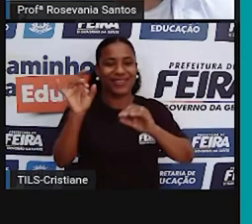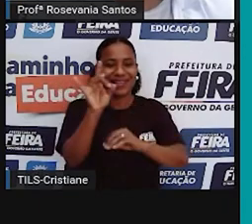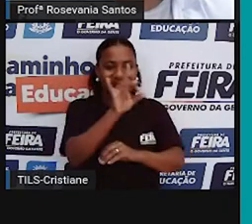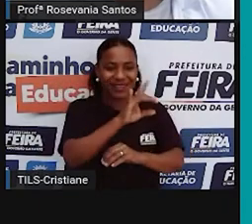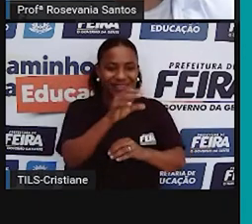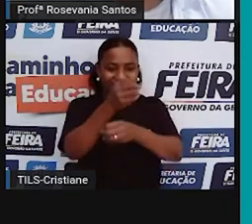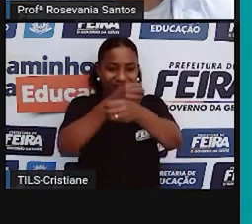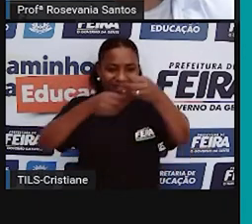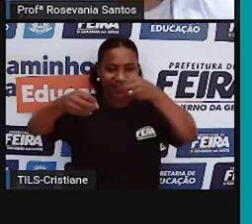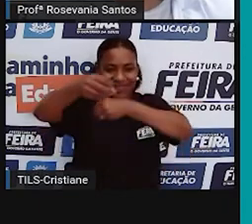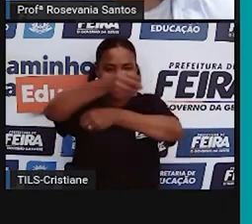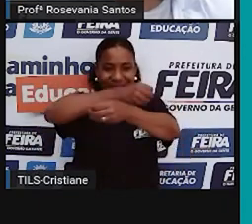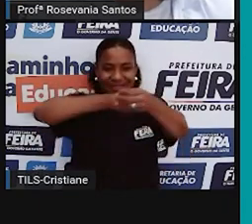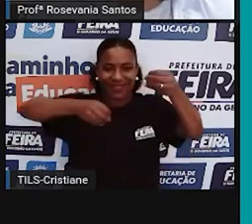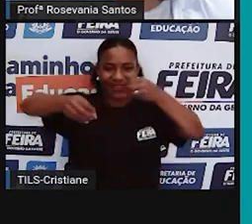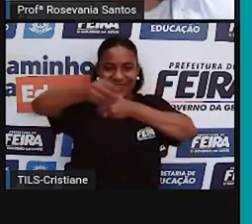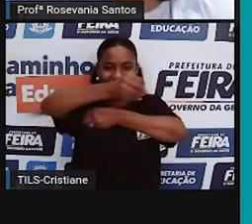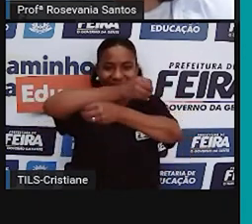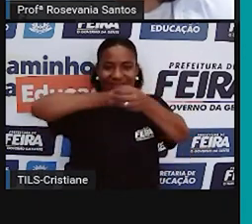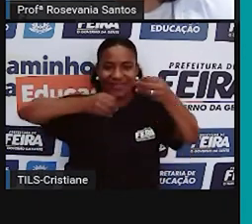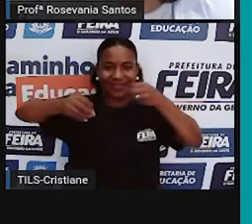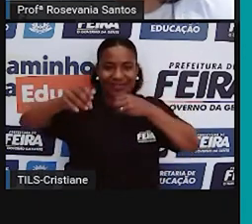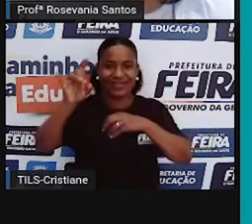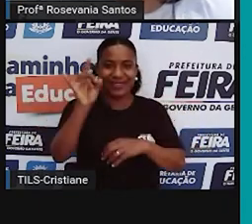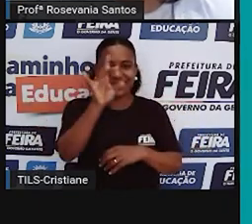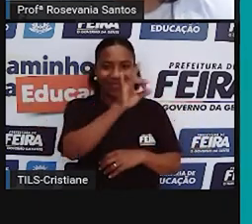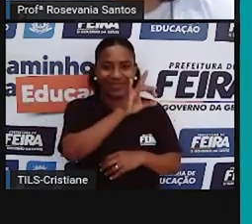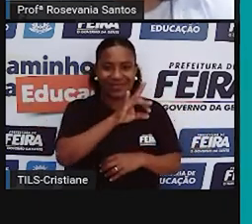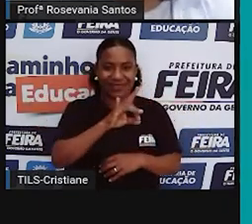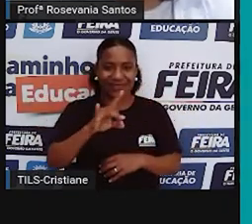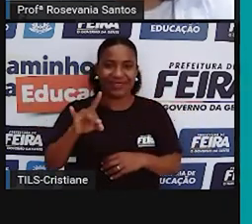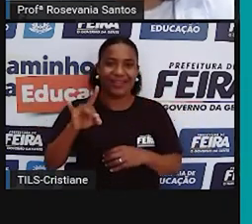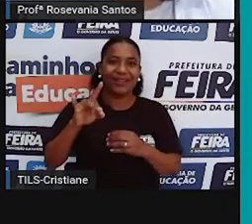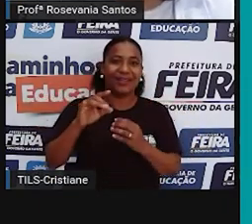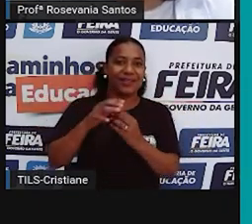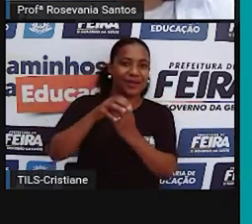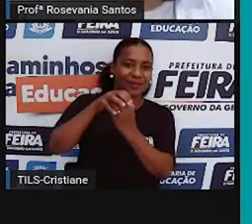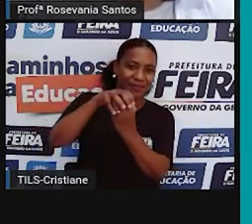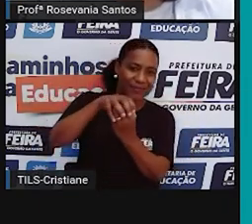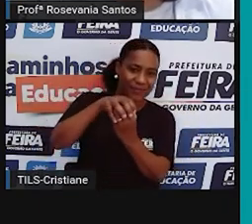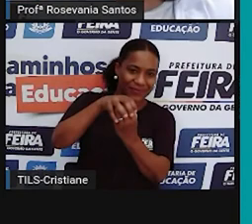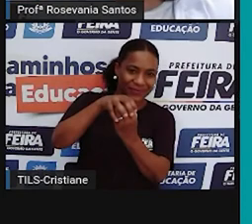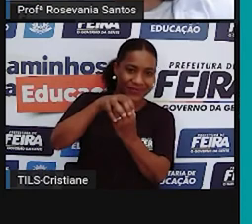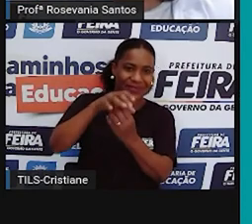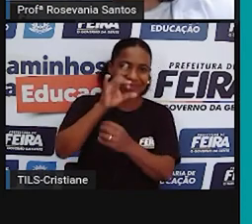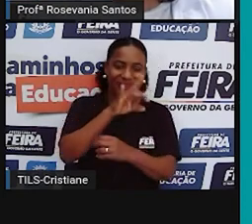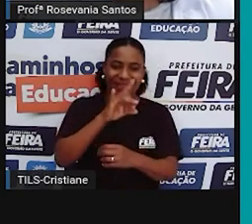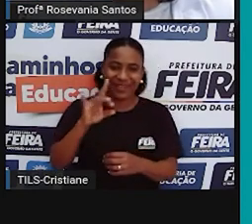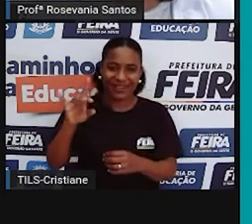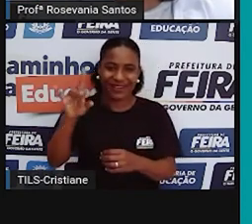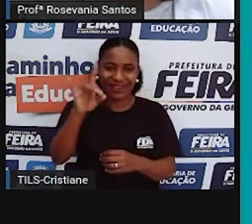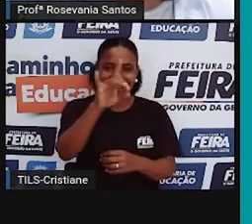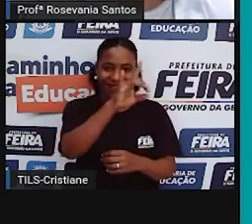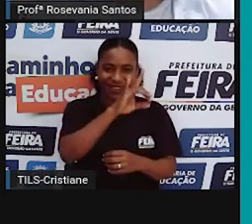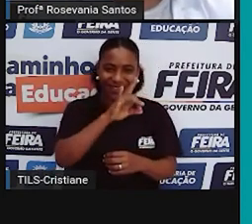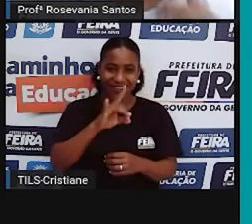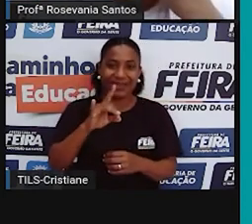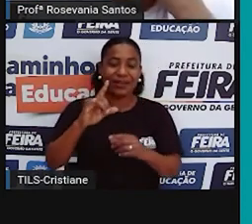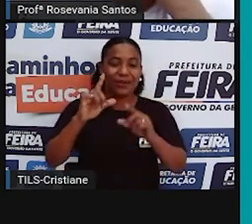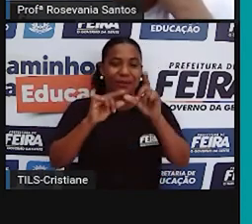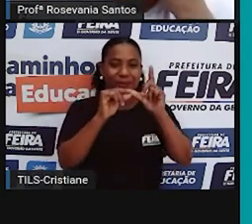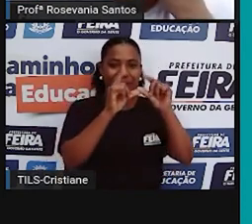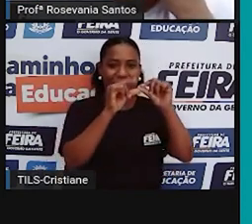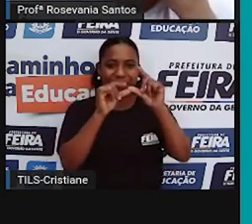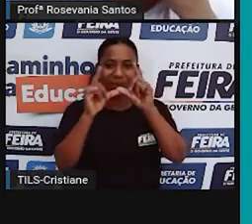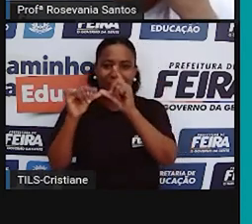elementos, esses elementos gráficos aqui que a gente fez com bolinhas de isopor. Ainda fizeram as estrelinhas, que está com cara que essas estrelinhas foram